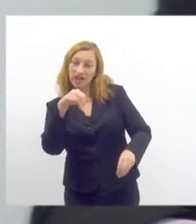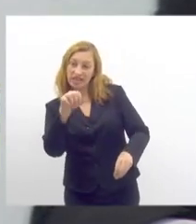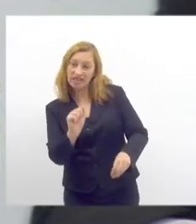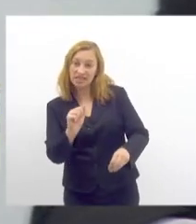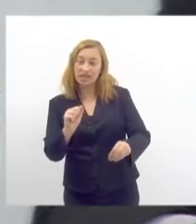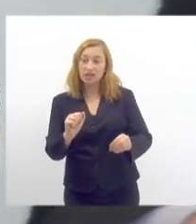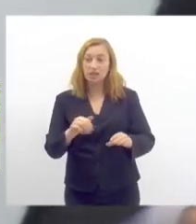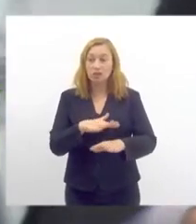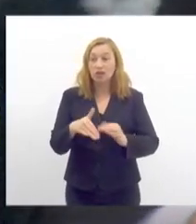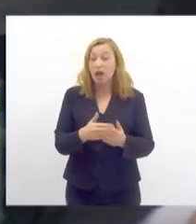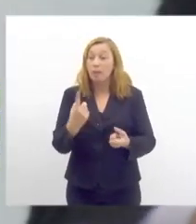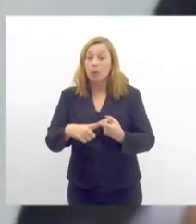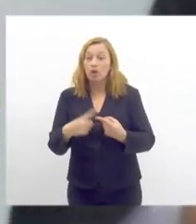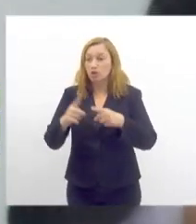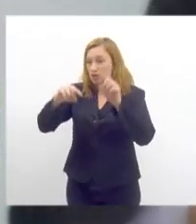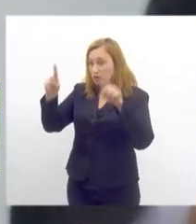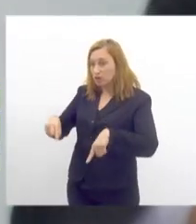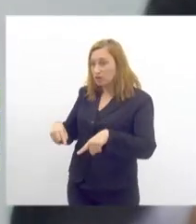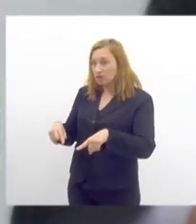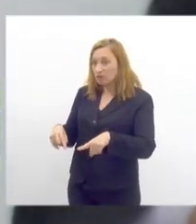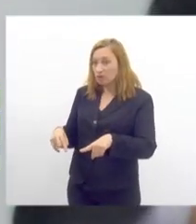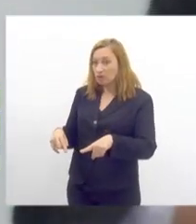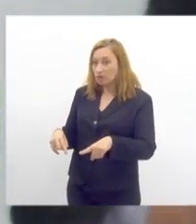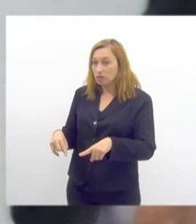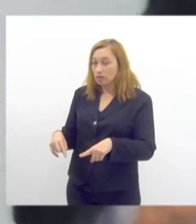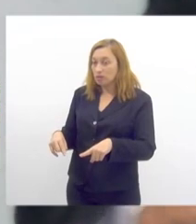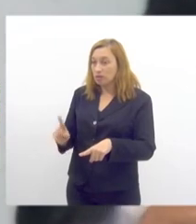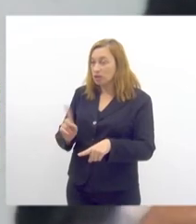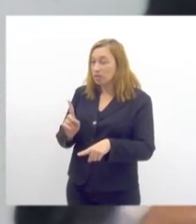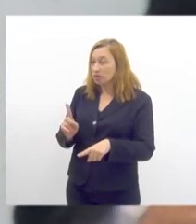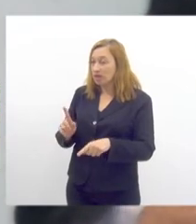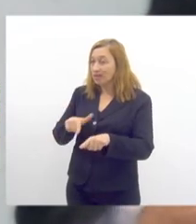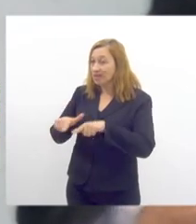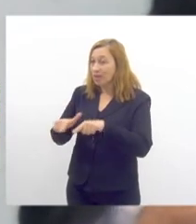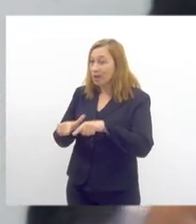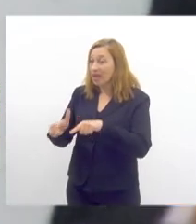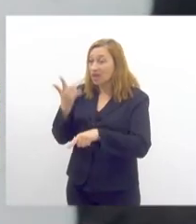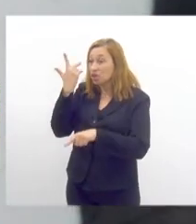servidor não estava na sua plenitude do seu funcionamento,